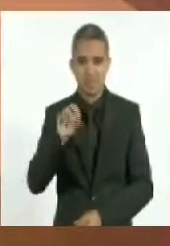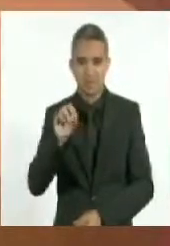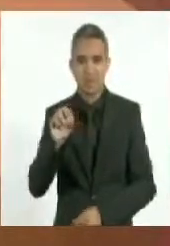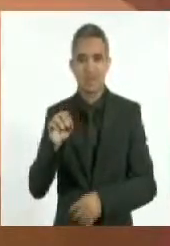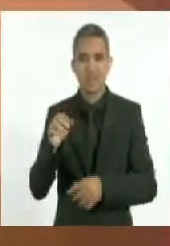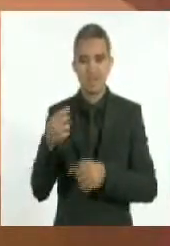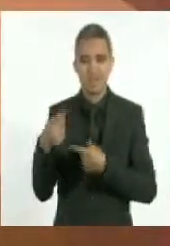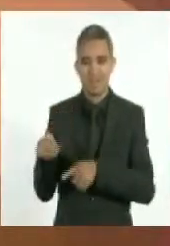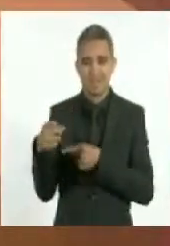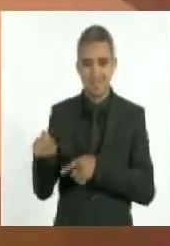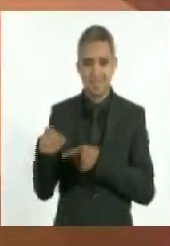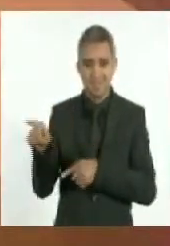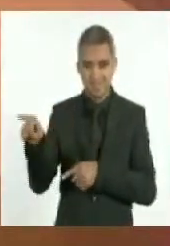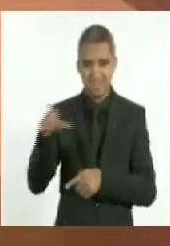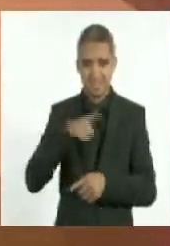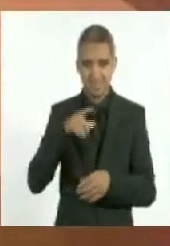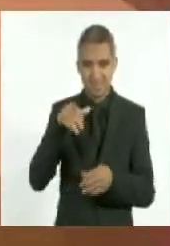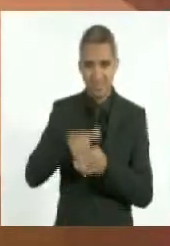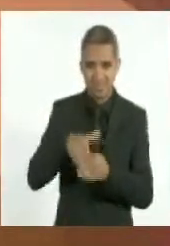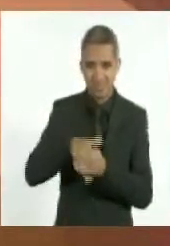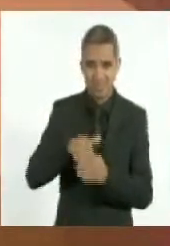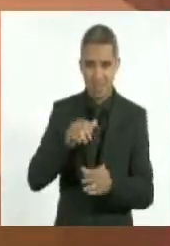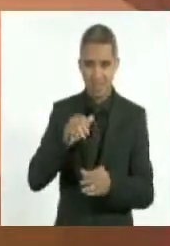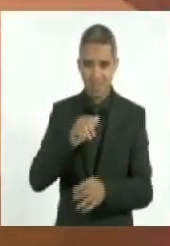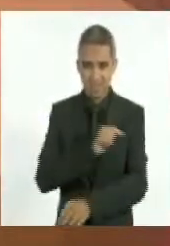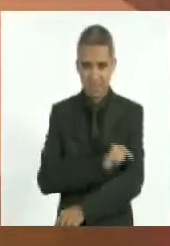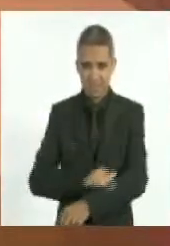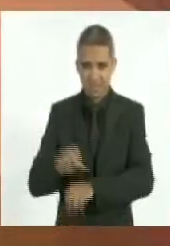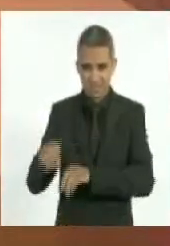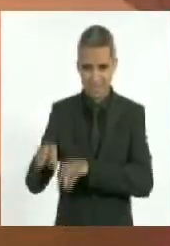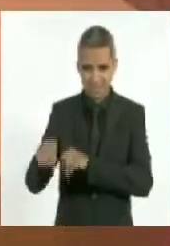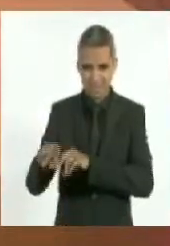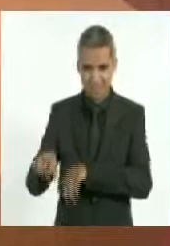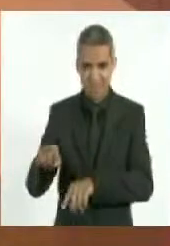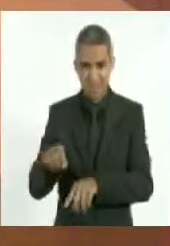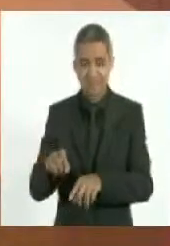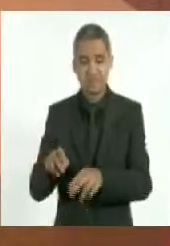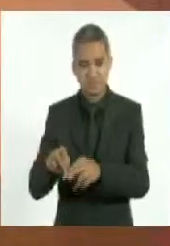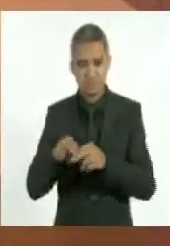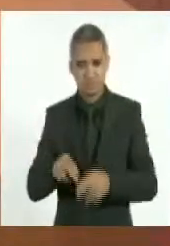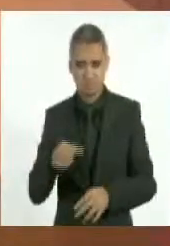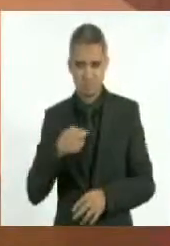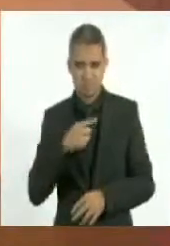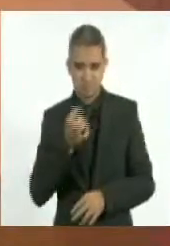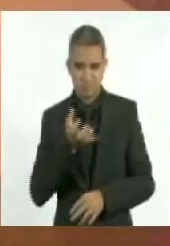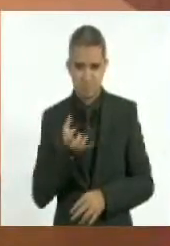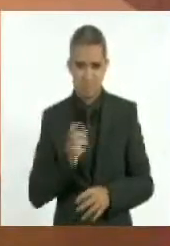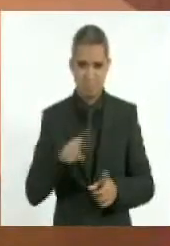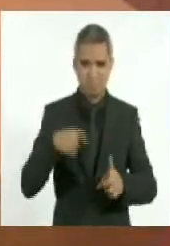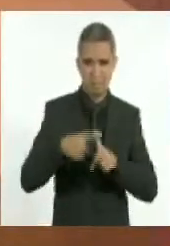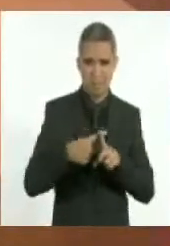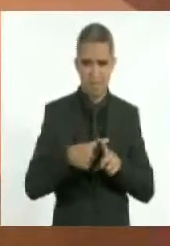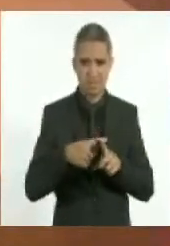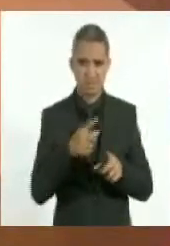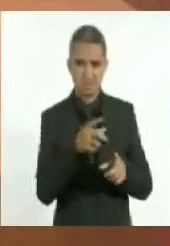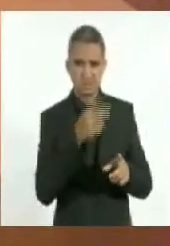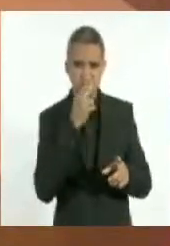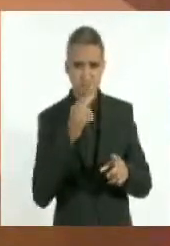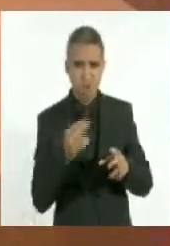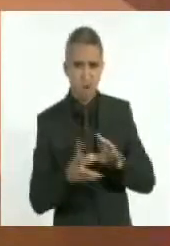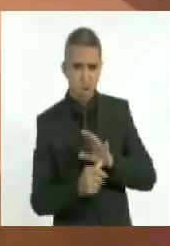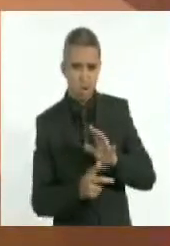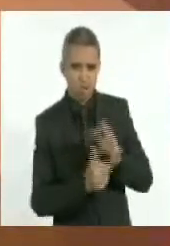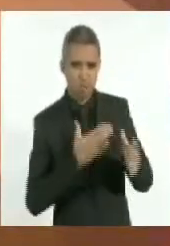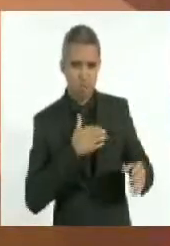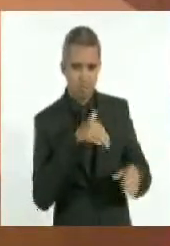já tem um voto de educação, ele quer pegar o meu voto de futebol. Mas é bom ver o deputado, estava no jogo lá, estava o deputado Léo Cunha, que já